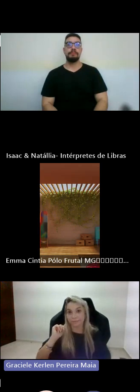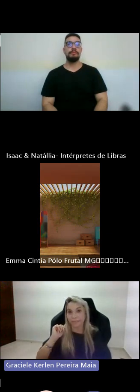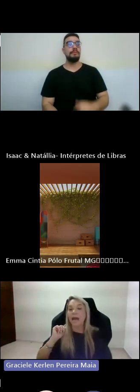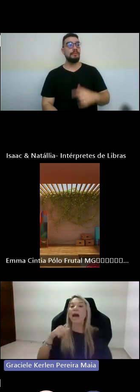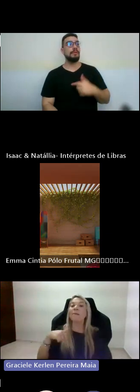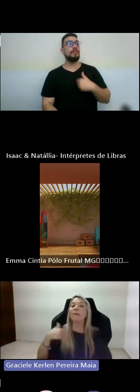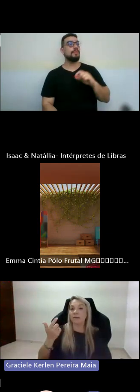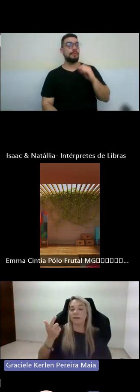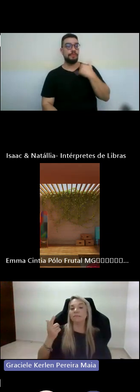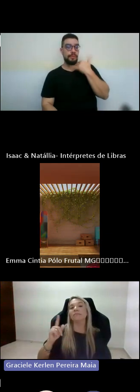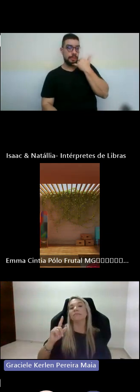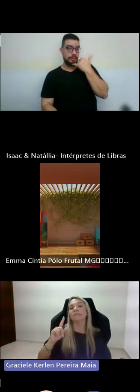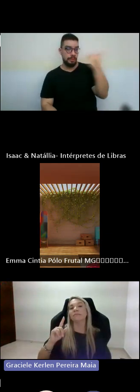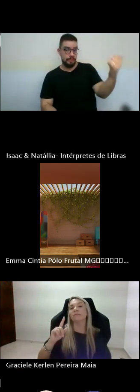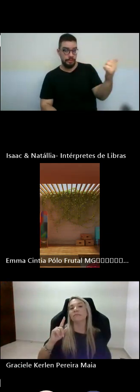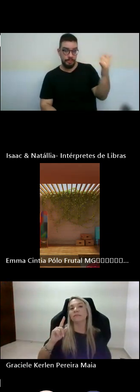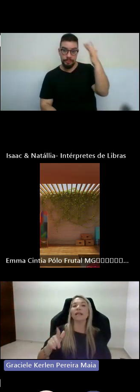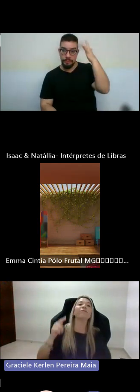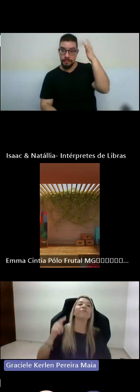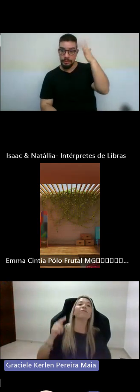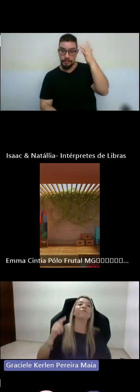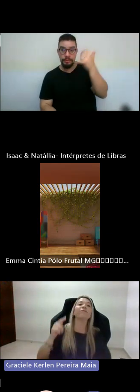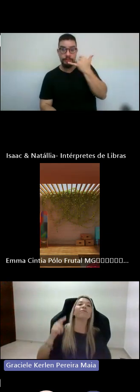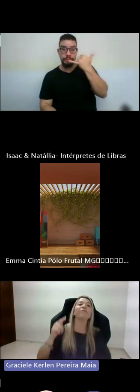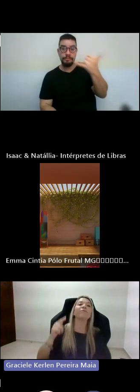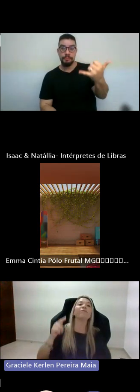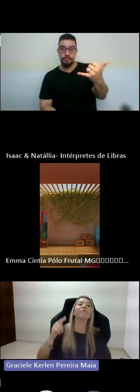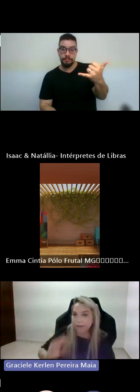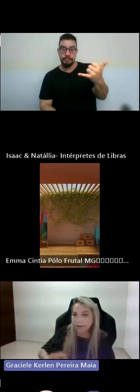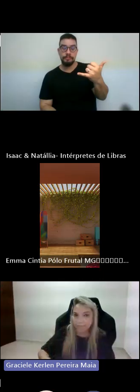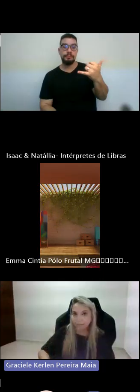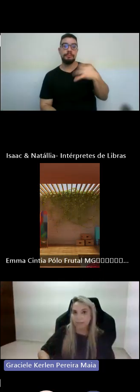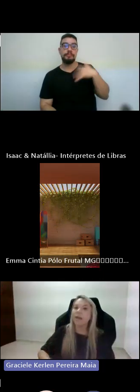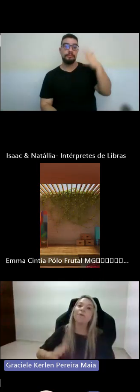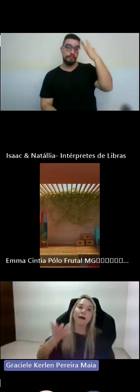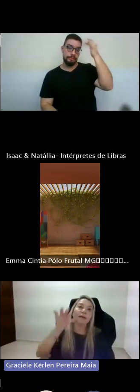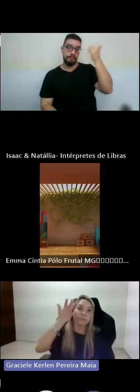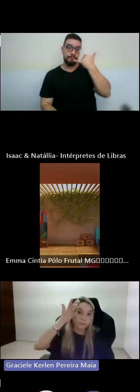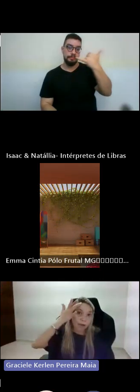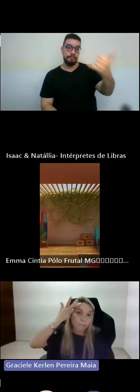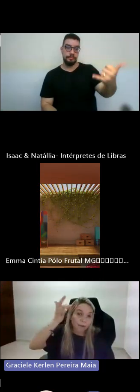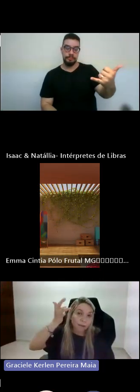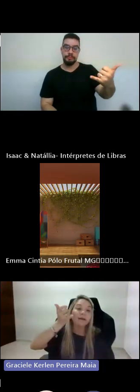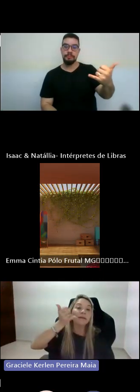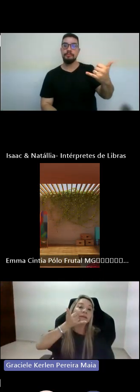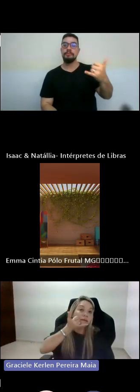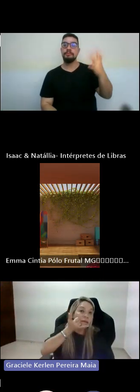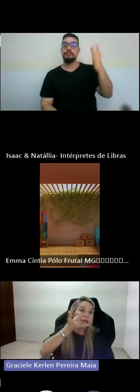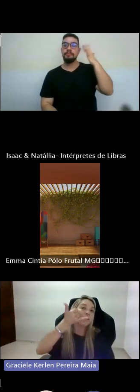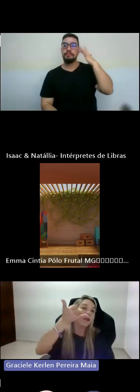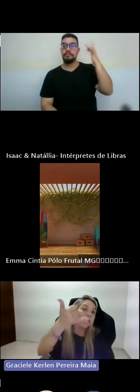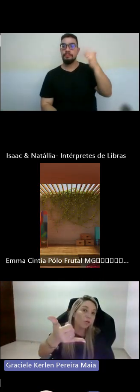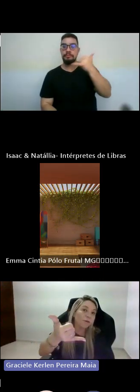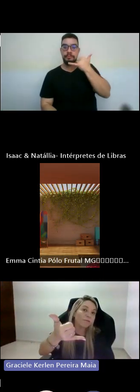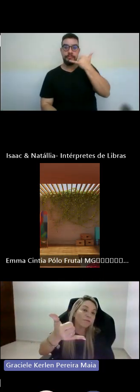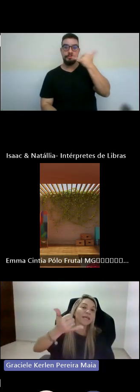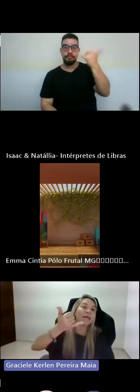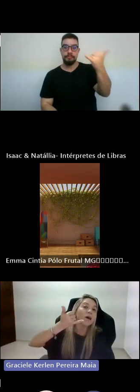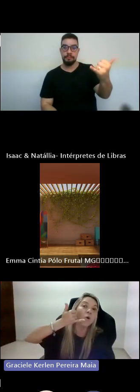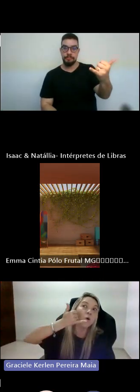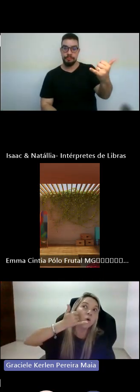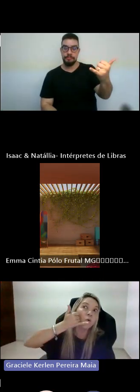telefonar. Amanhã telefonarei para você. Eu faço. Amanhã eu ligo